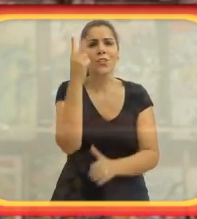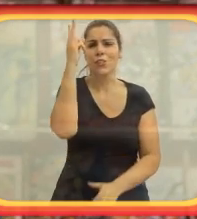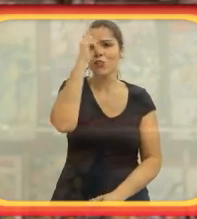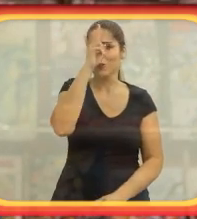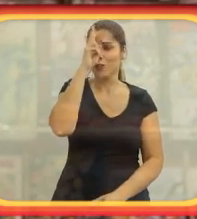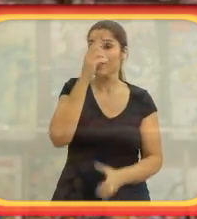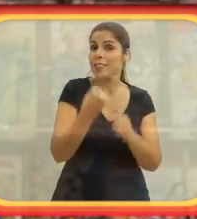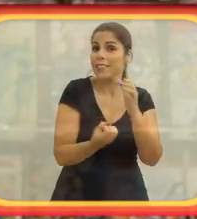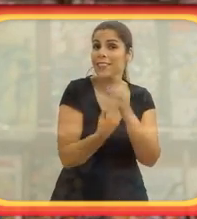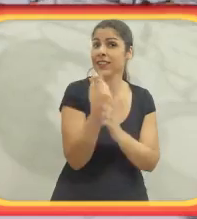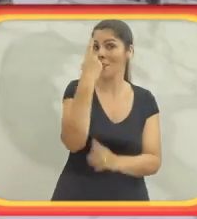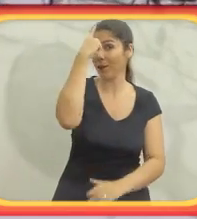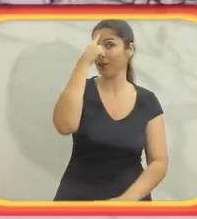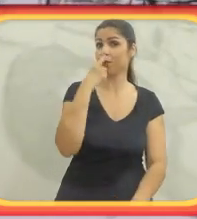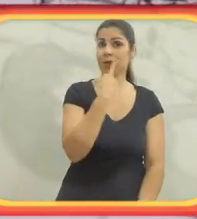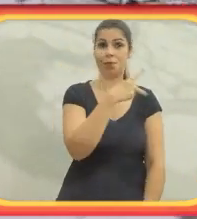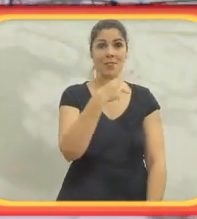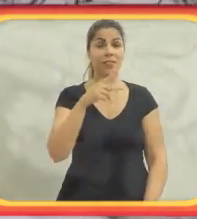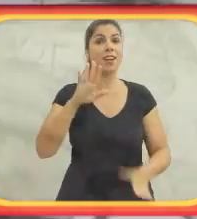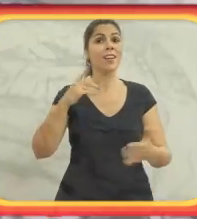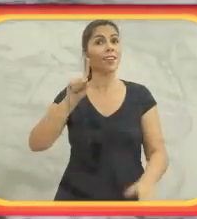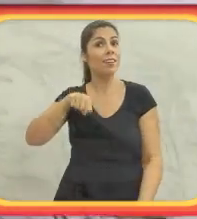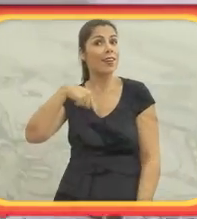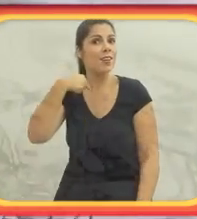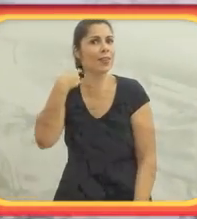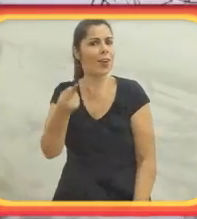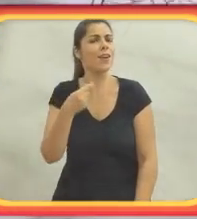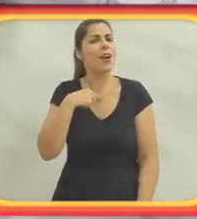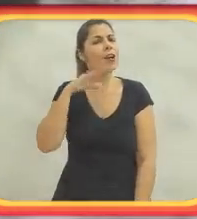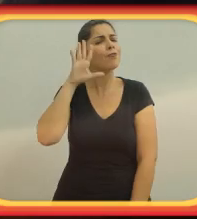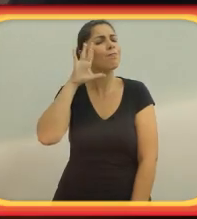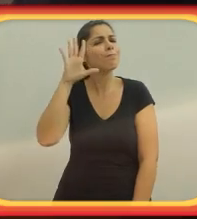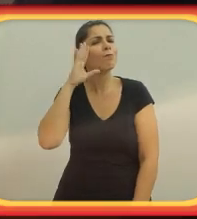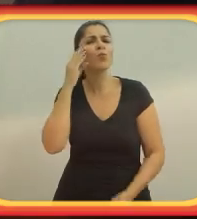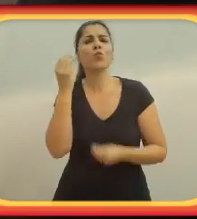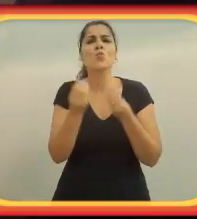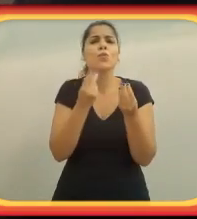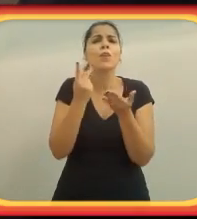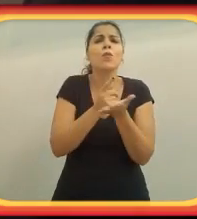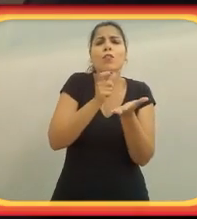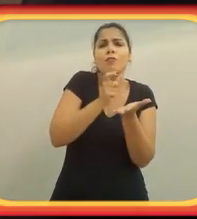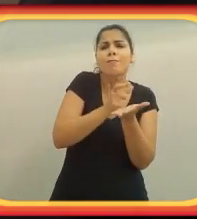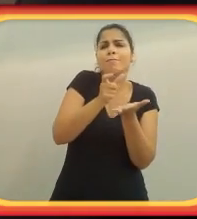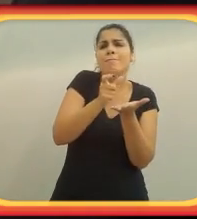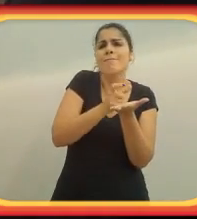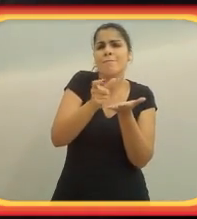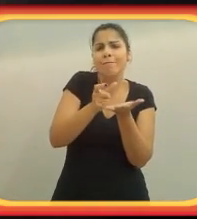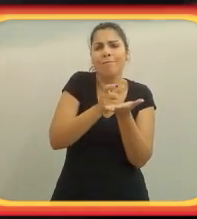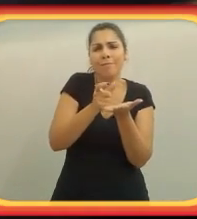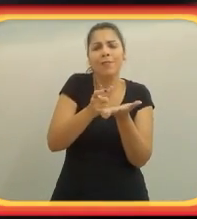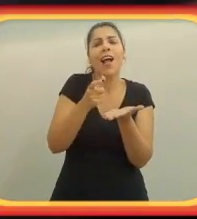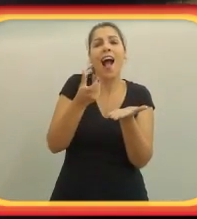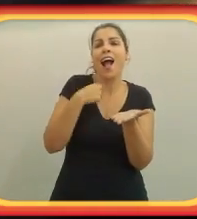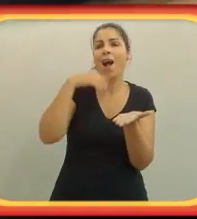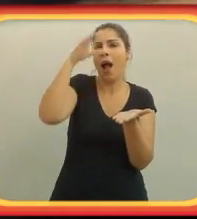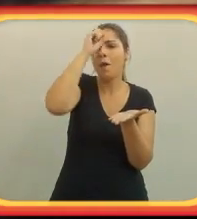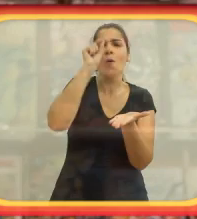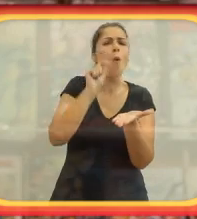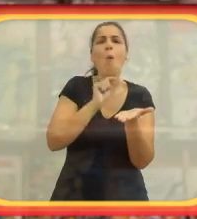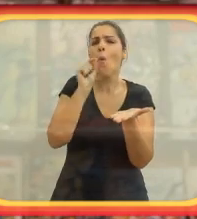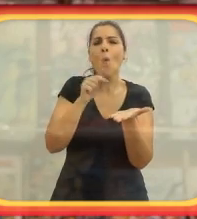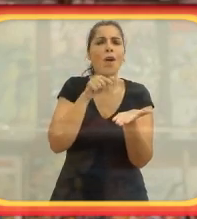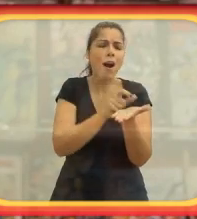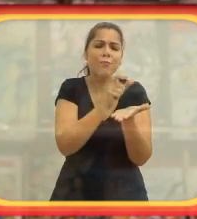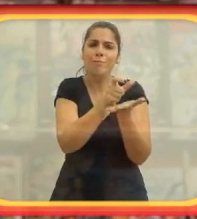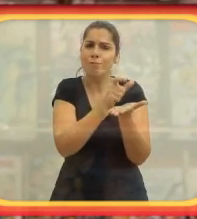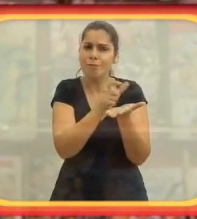muito. Aí, eu comecei a desenhar, criei personagens, criei história, criei o